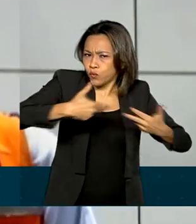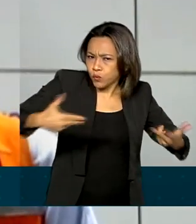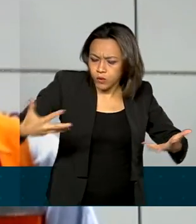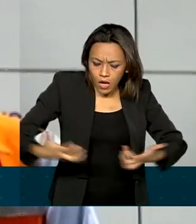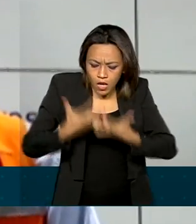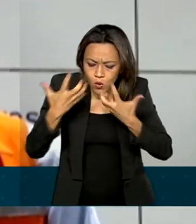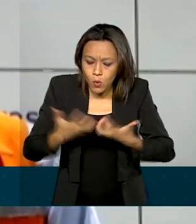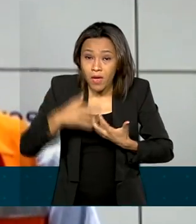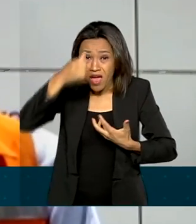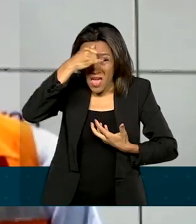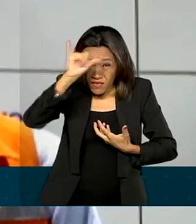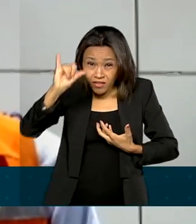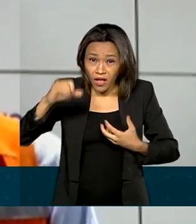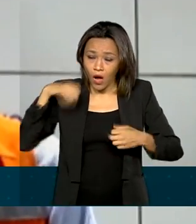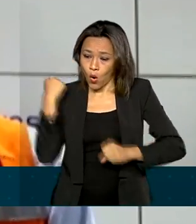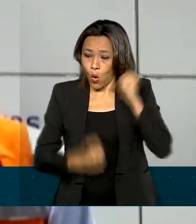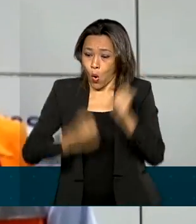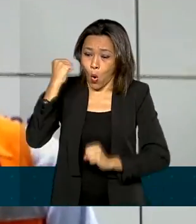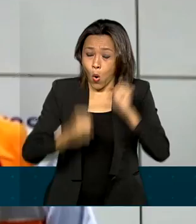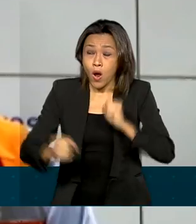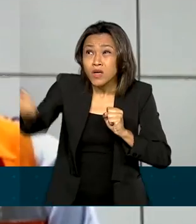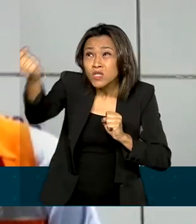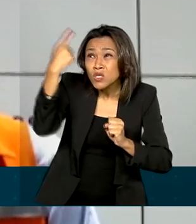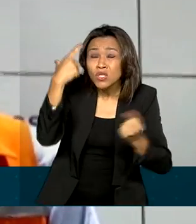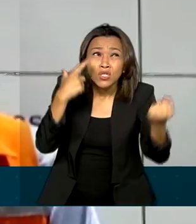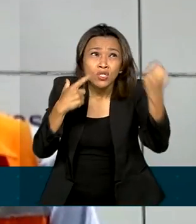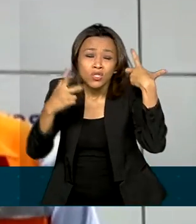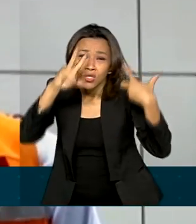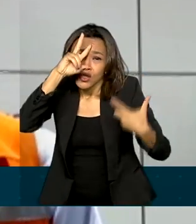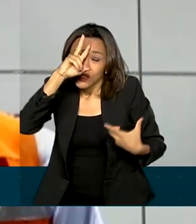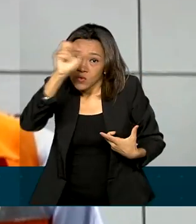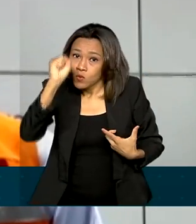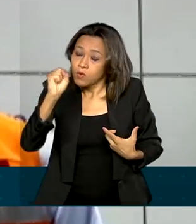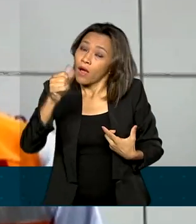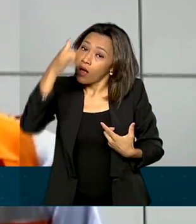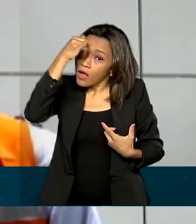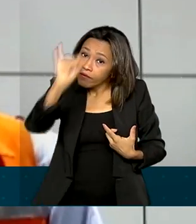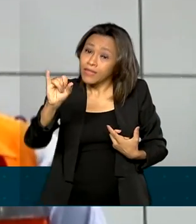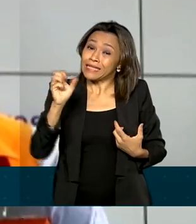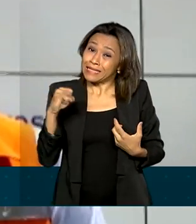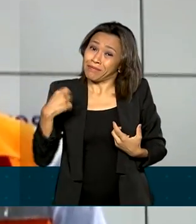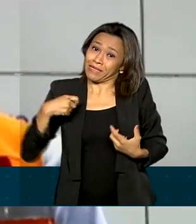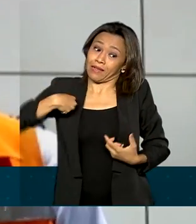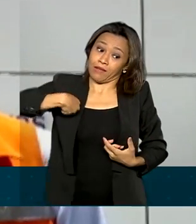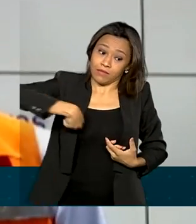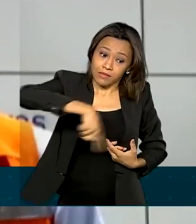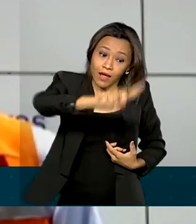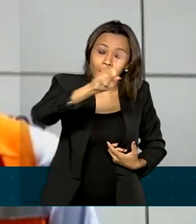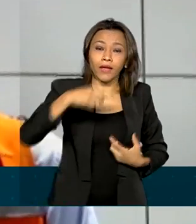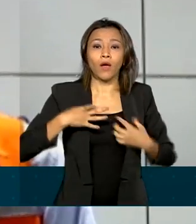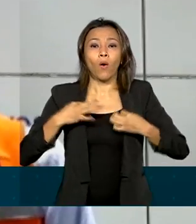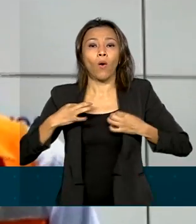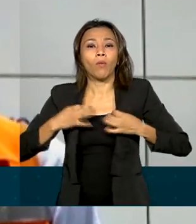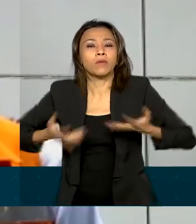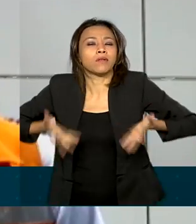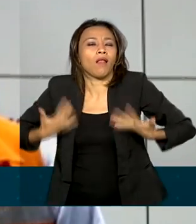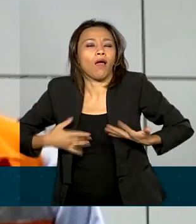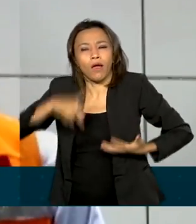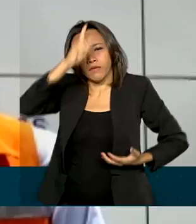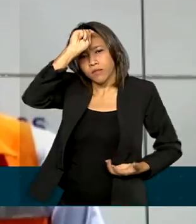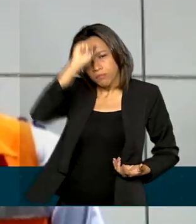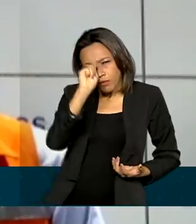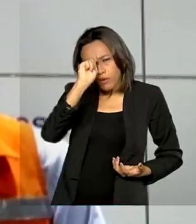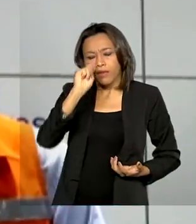atividades físicas nos horários de pico de radiação solar, se precisar sair nesses horários, utilizar roupas leves, chapéus,